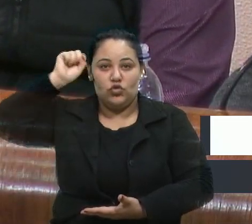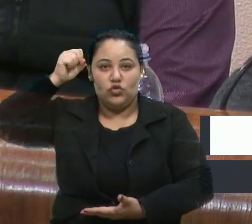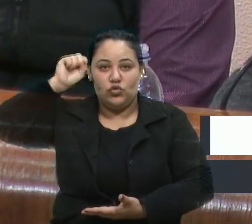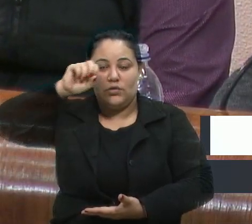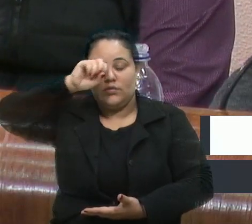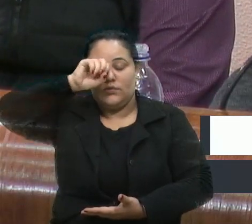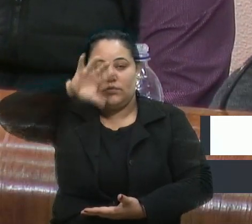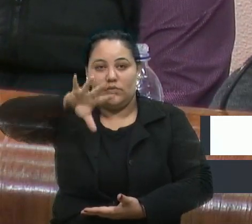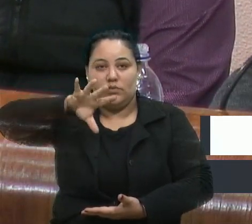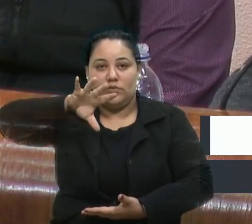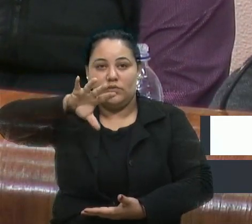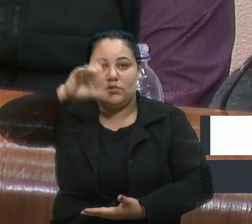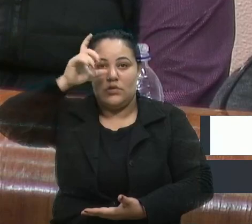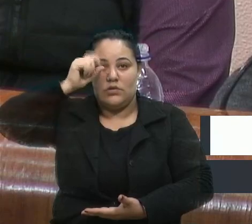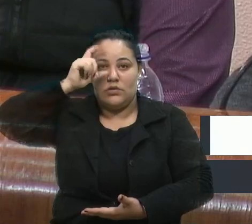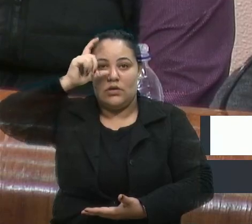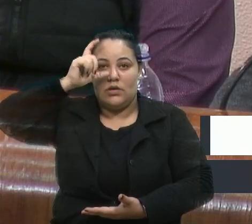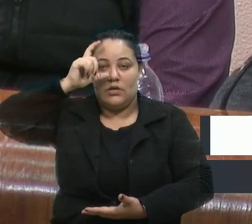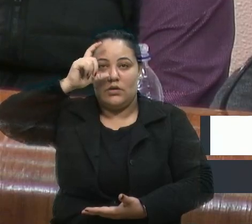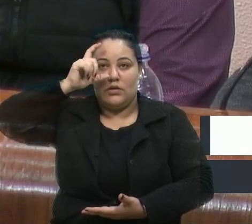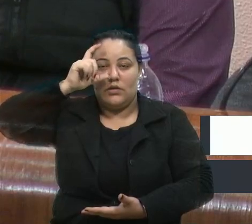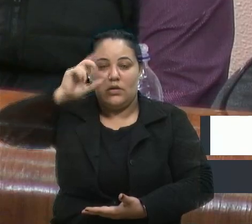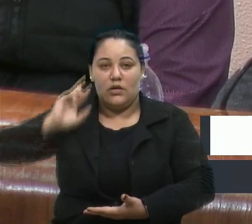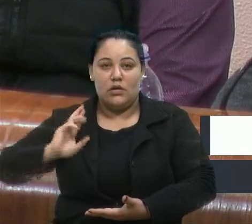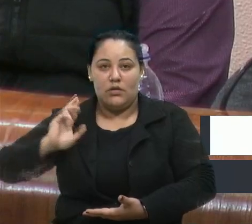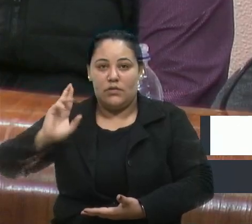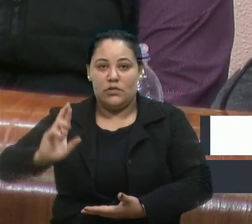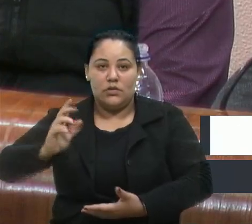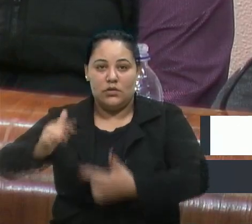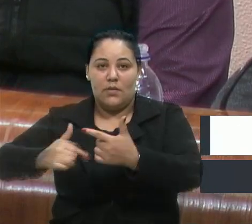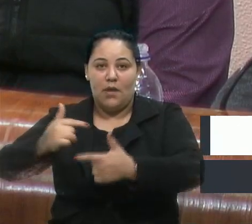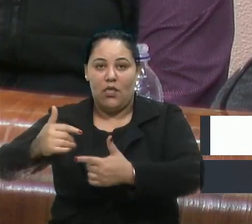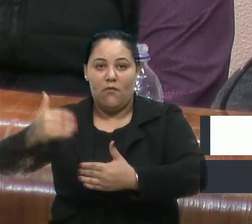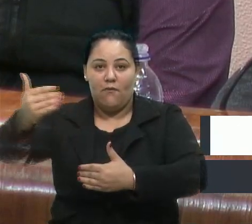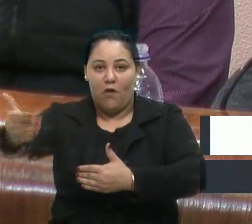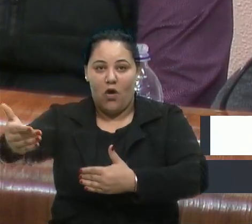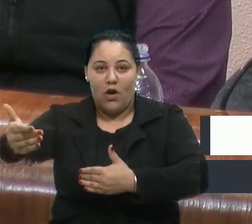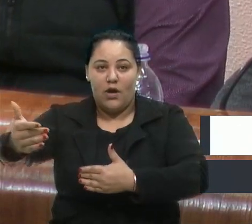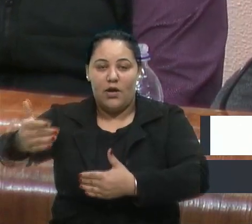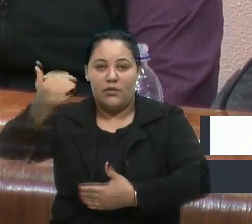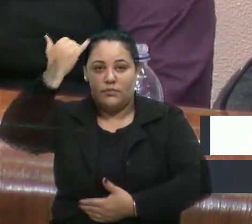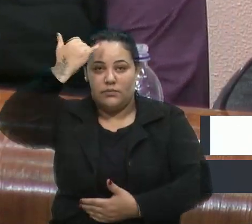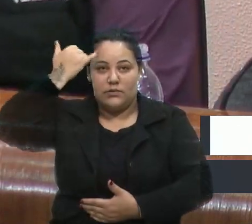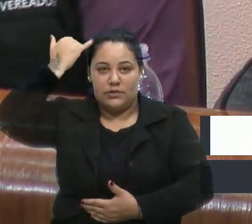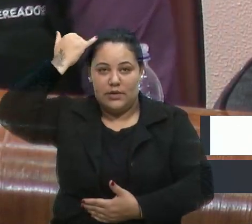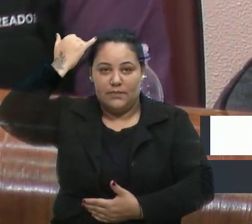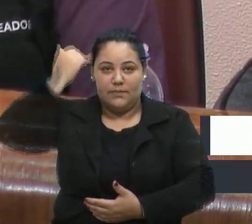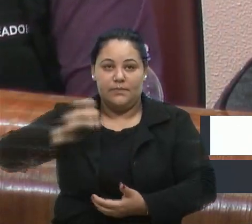Fiuza, Scalco e, em representação, vereador Zé D'Ambrosio.